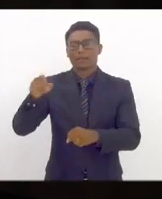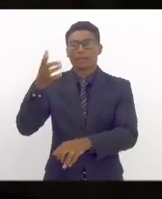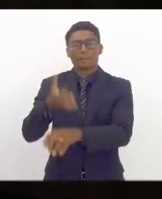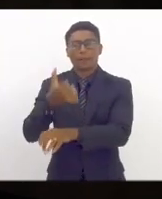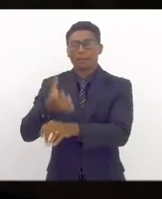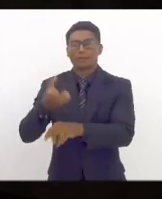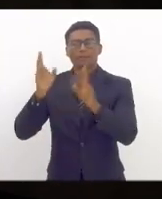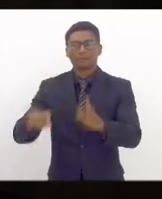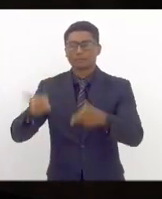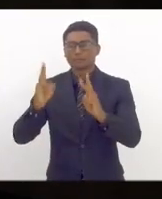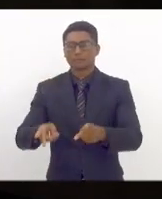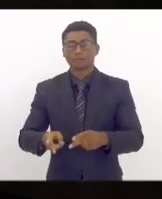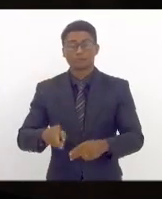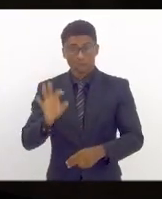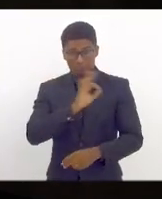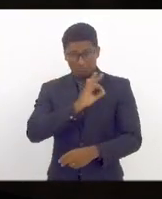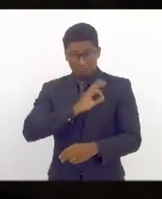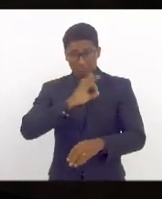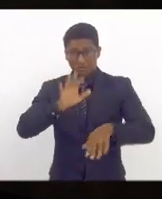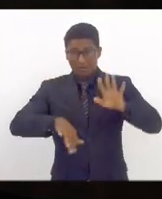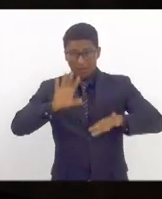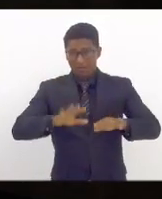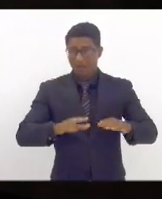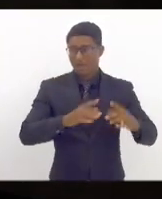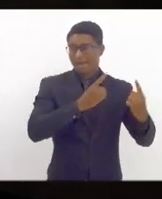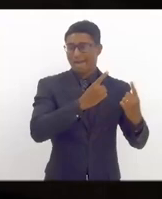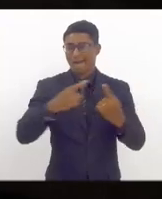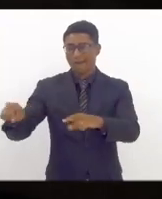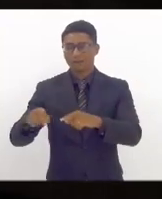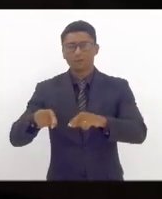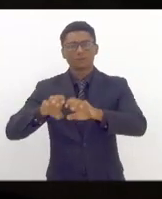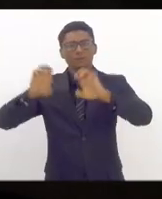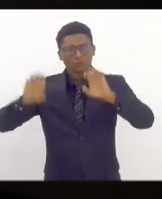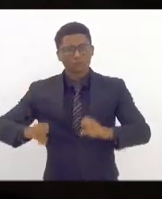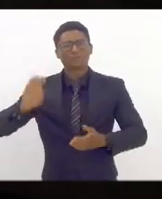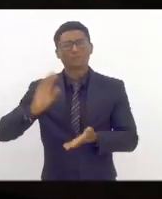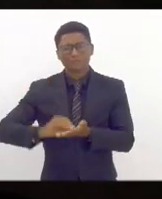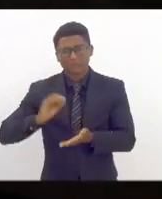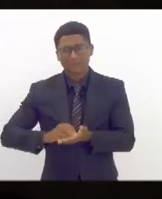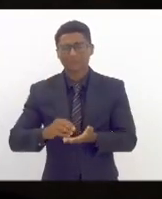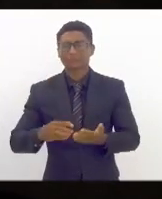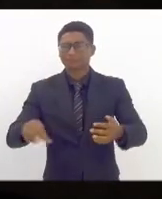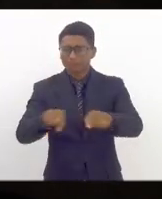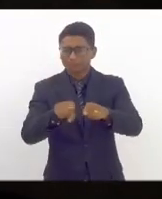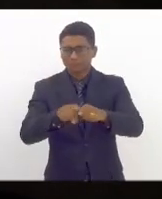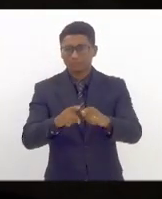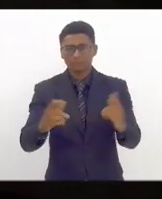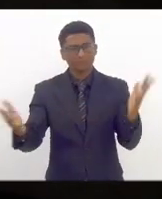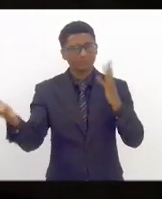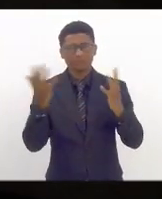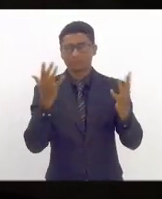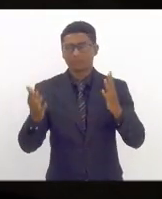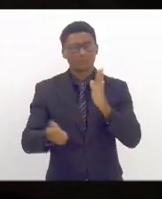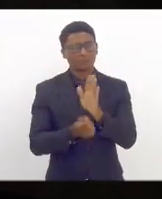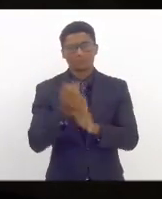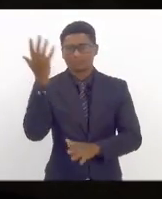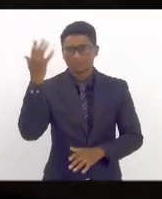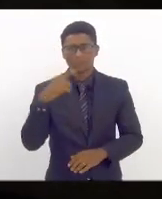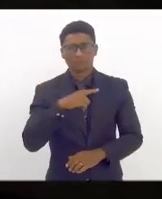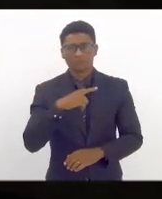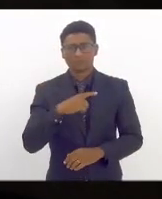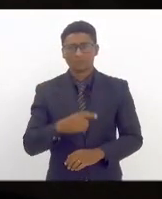sobrevivendo a repressão policial sobrevivendo a falta de estrutura sobrevivendo a todas as adversidades possíveis e